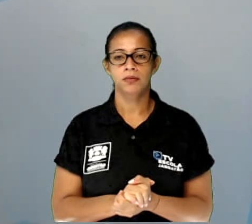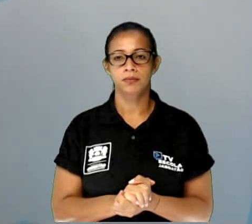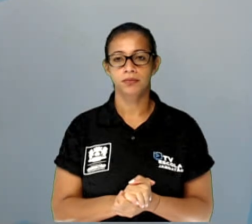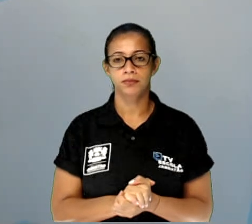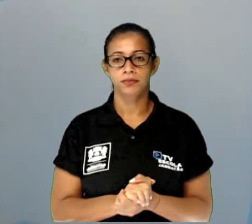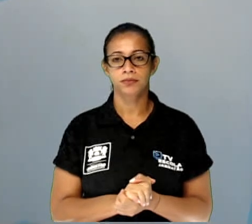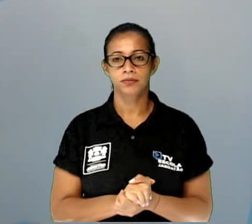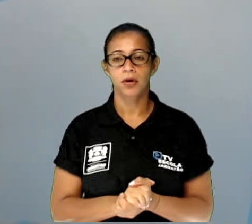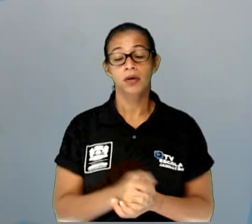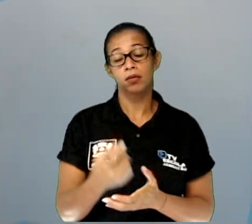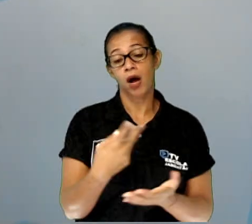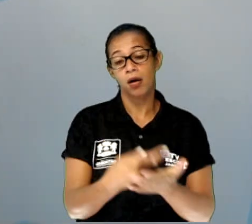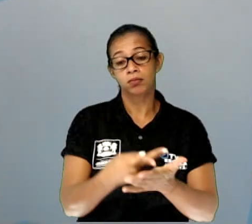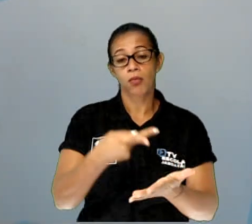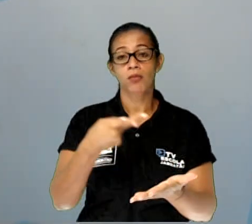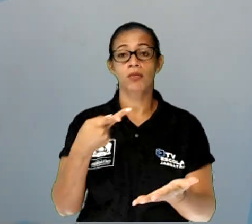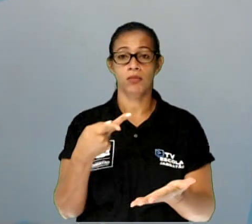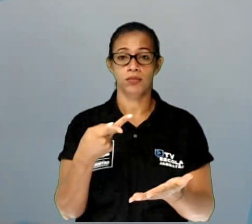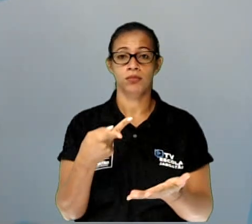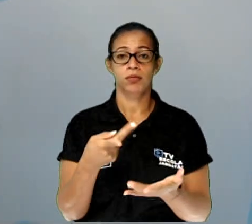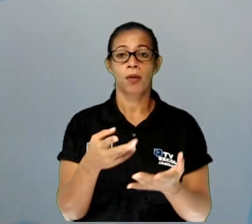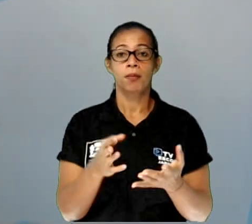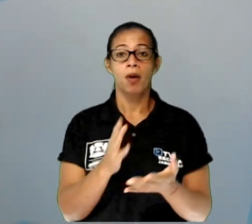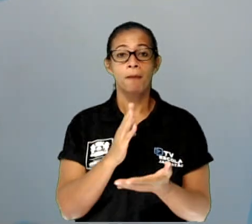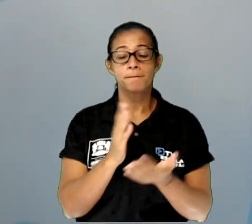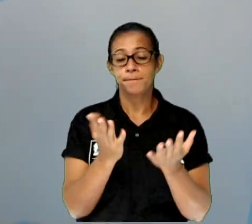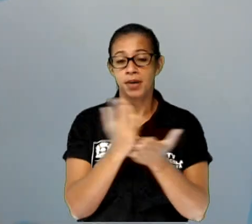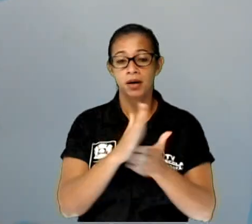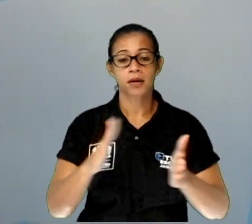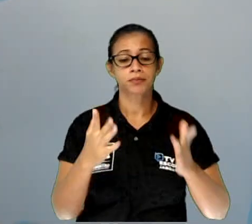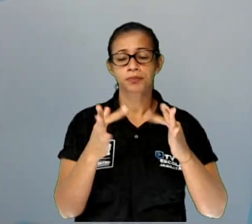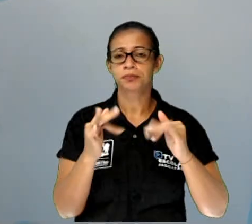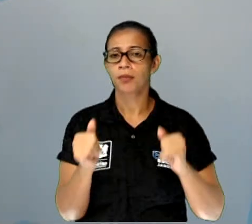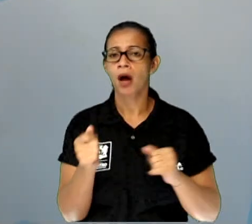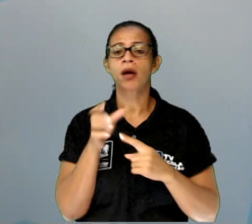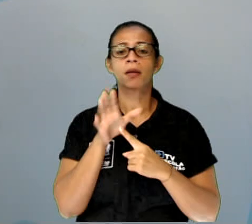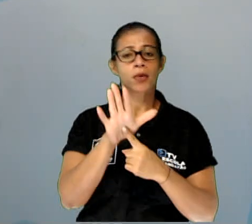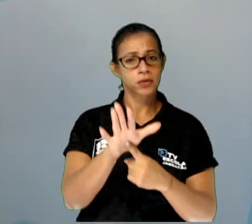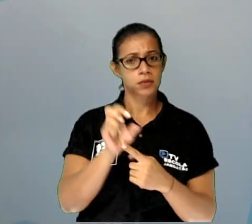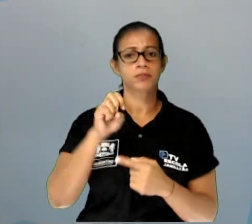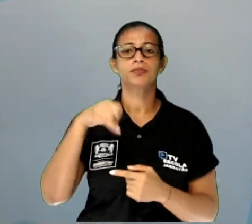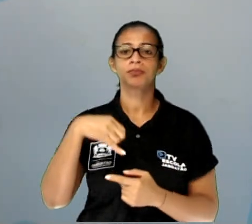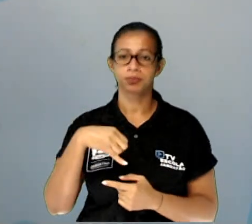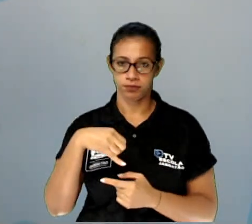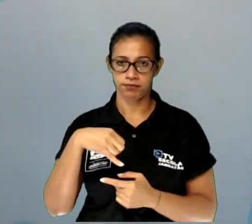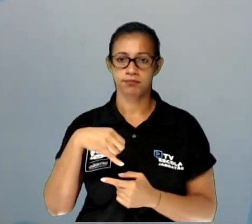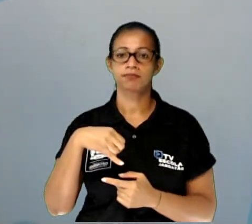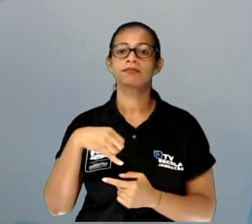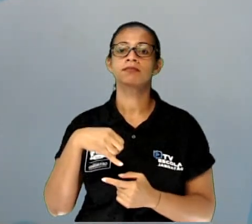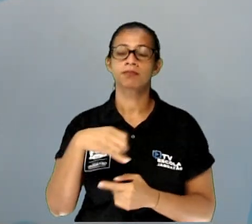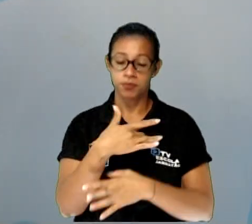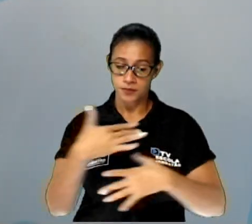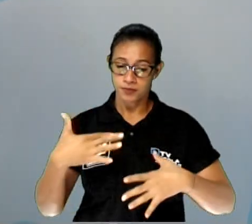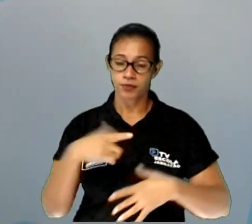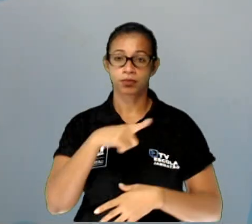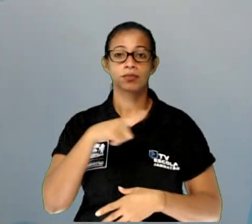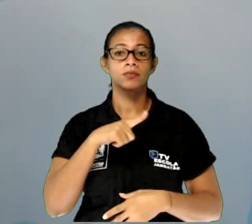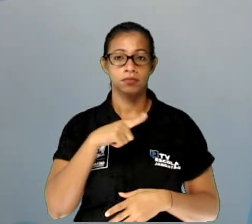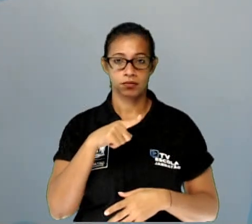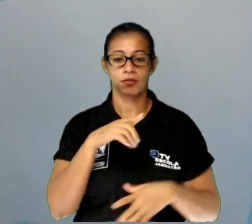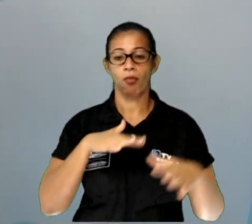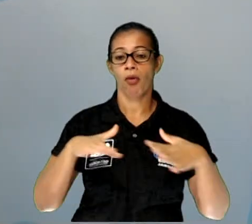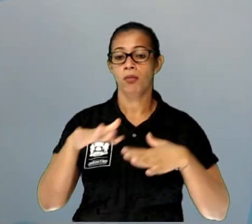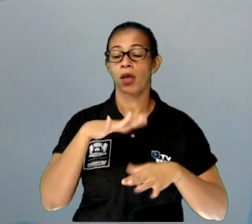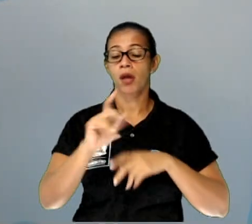essas ideias, tá? E mostrar que sim, as cidades tinham uma movimentação, o comércio era bastante intenso,